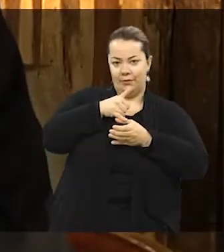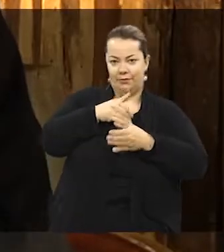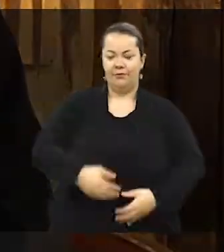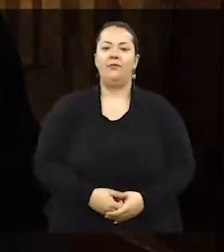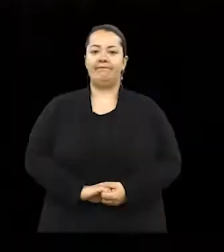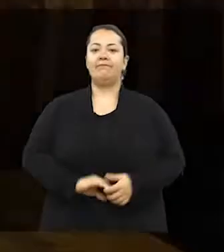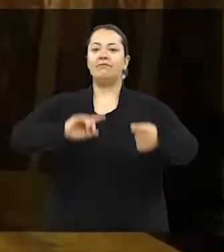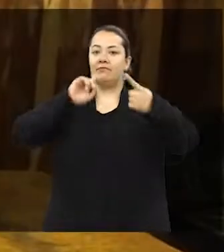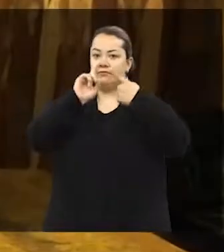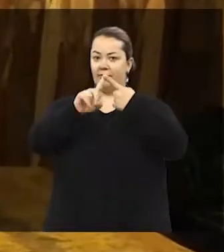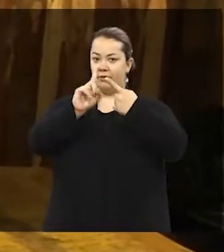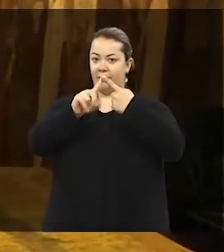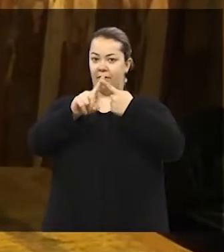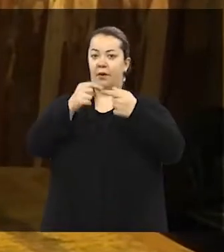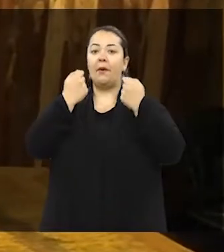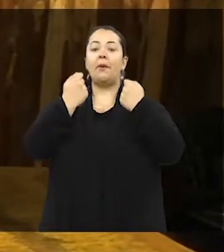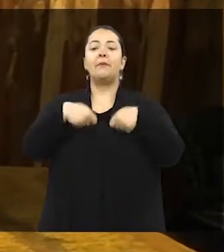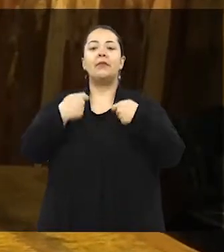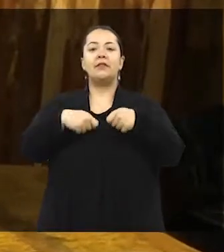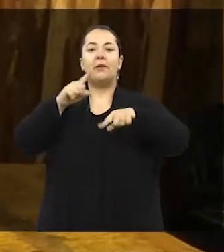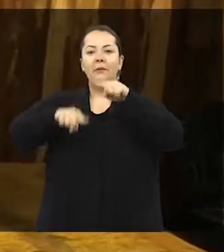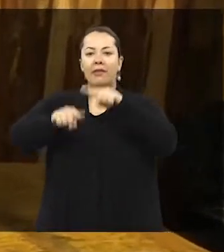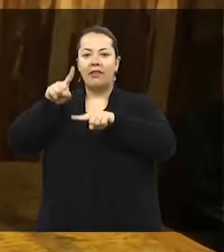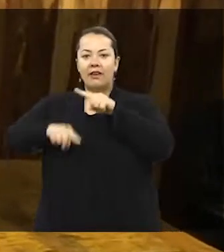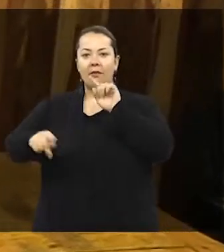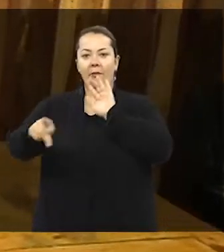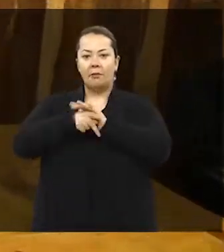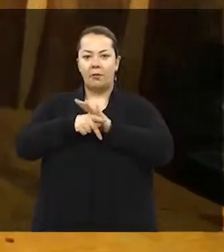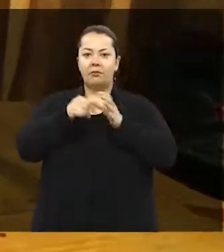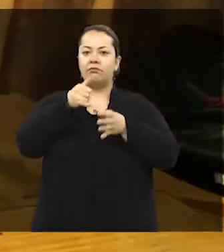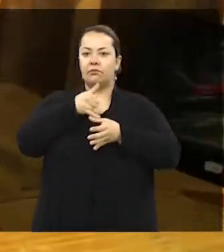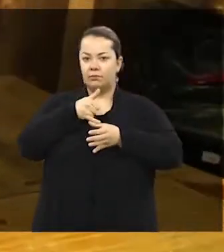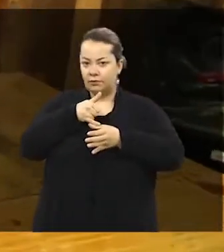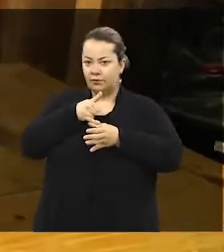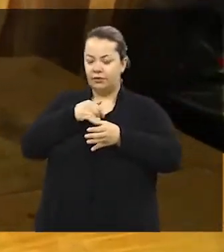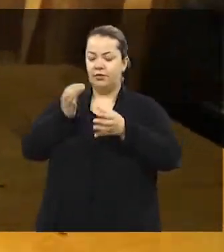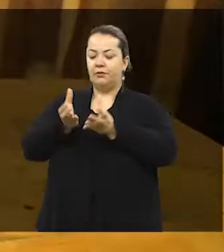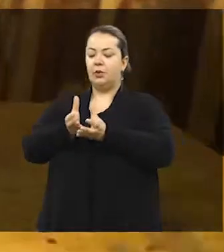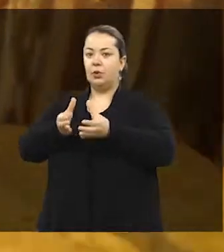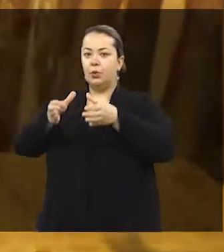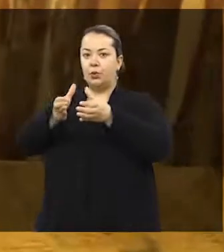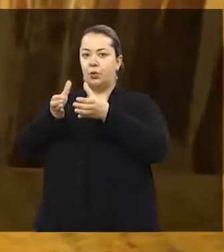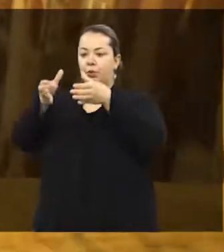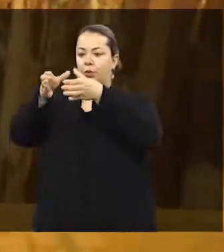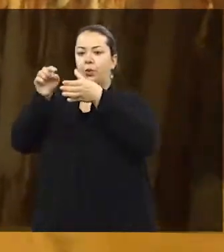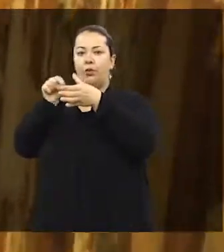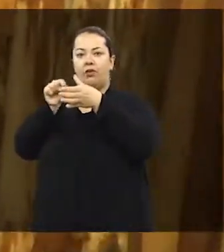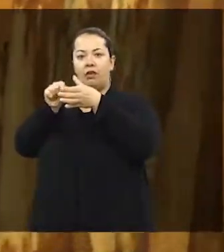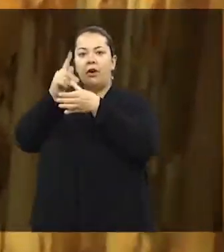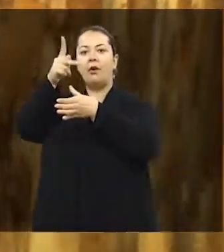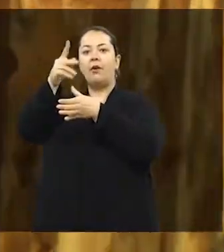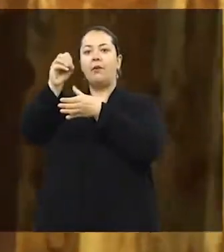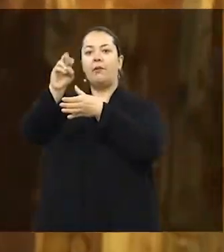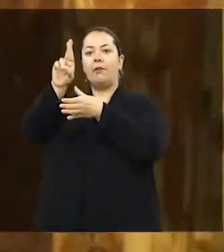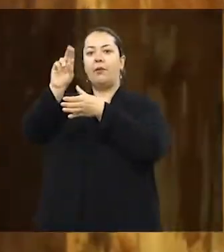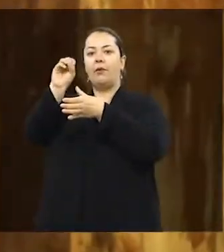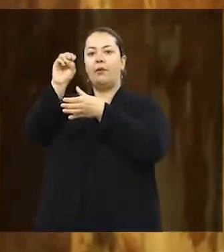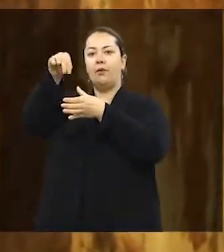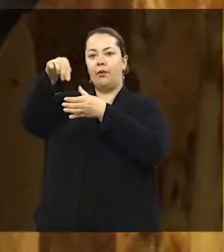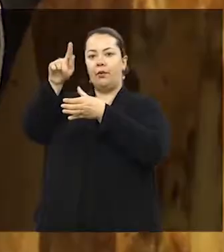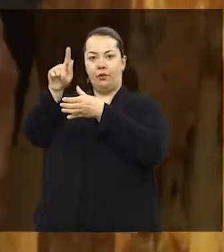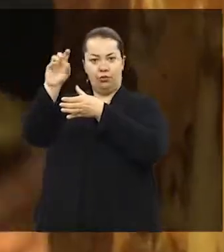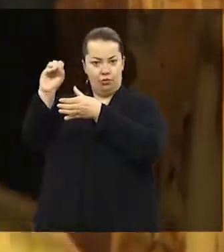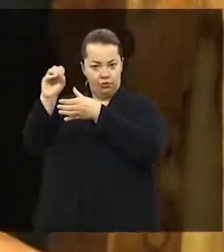chimarrão. Primeiro, precisa dos avios do mate, que são eles: a cuia, que é um